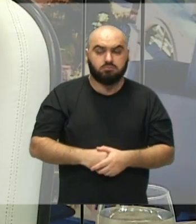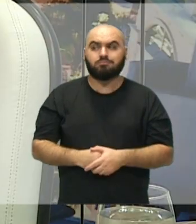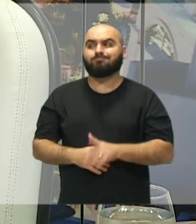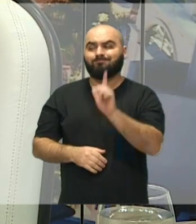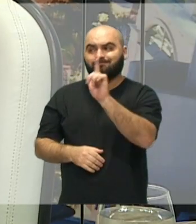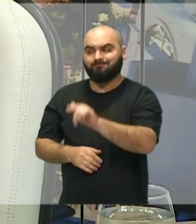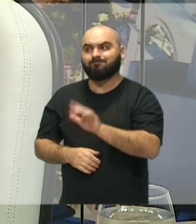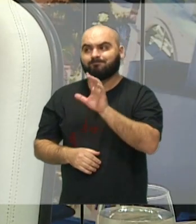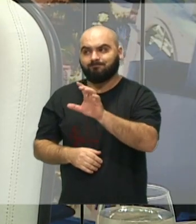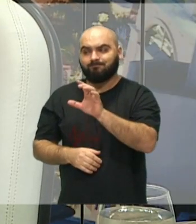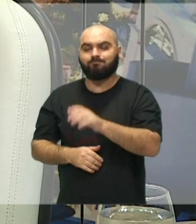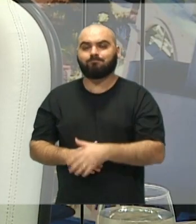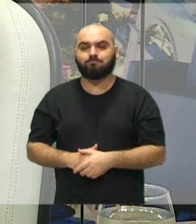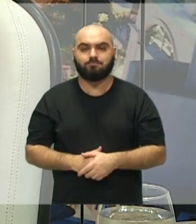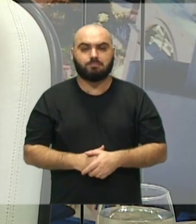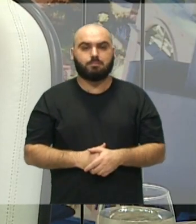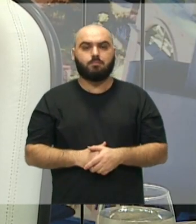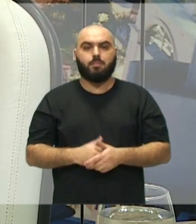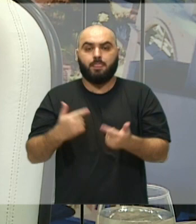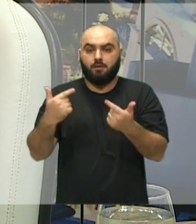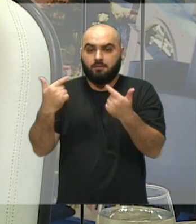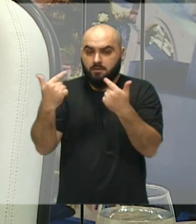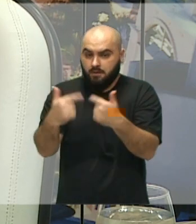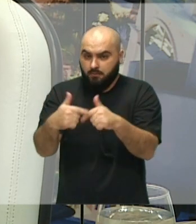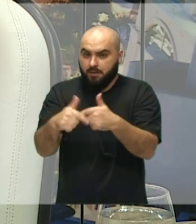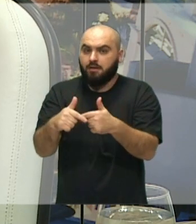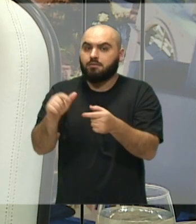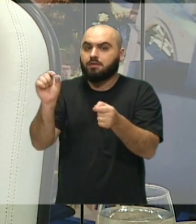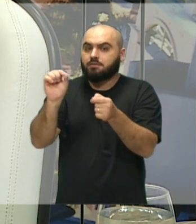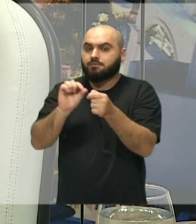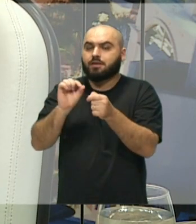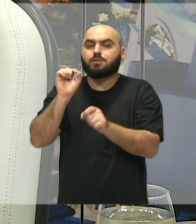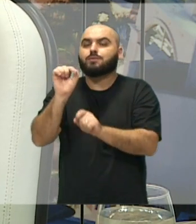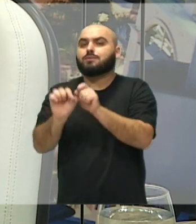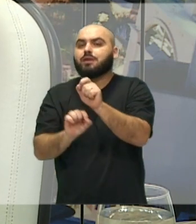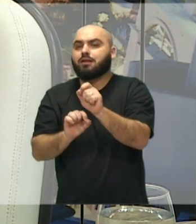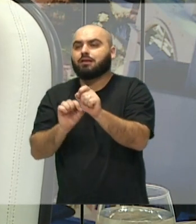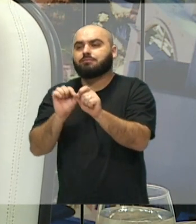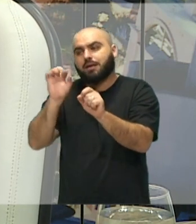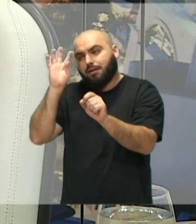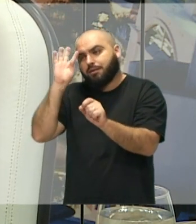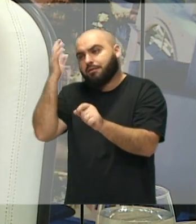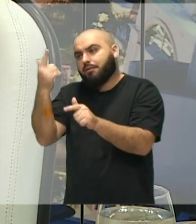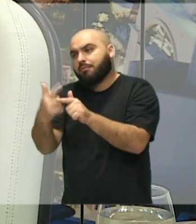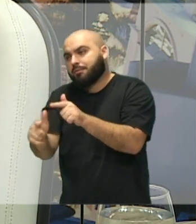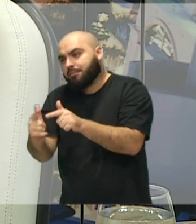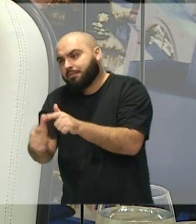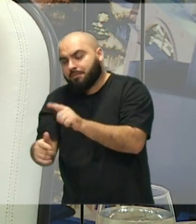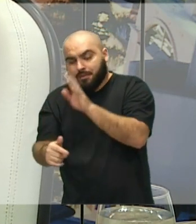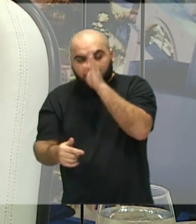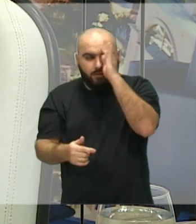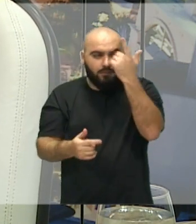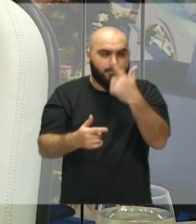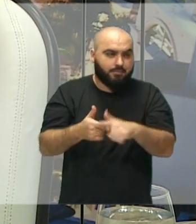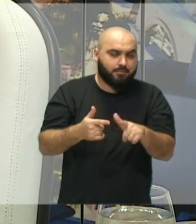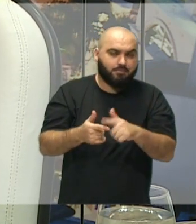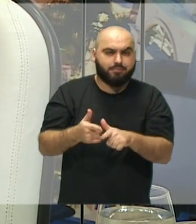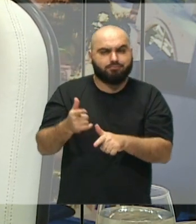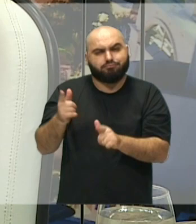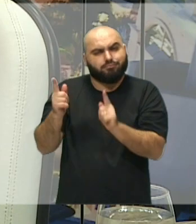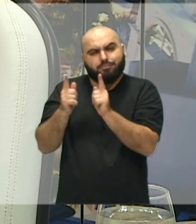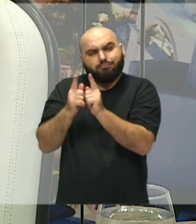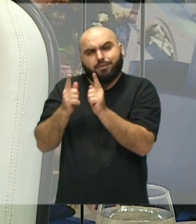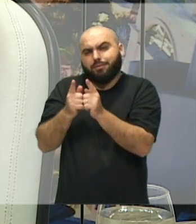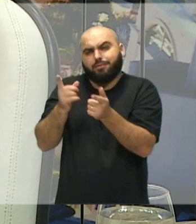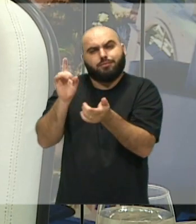que o trabalho que a gente faz é um trabalho muito de enxugar gelo, né? porque não adianta só abrir mais